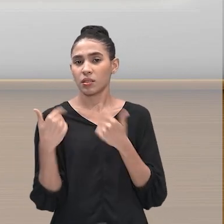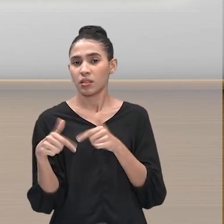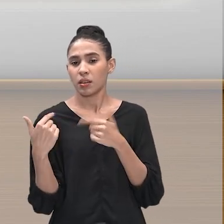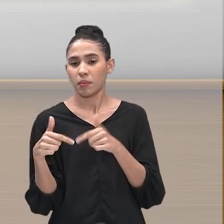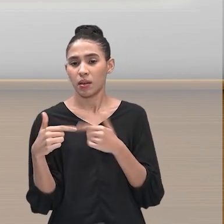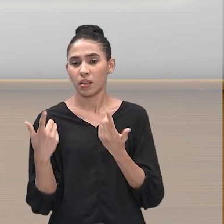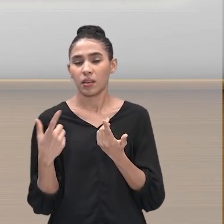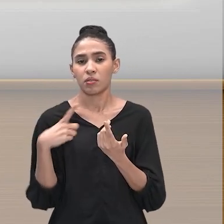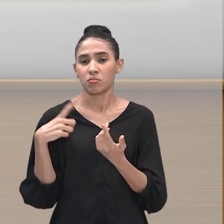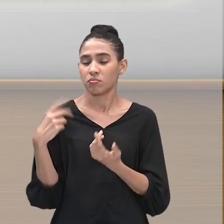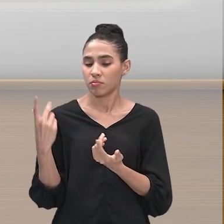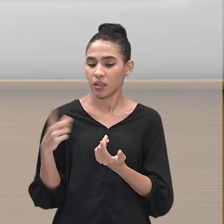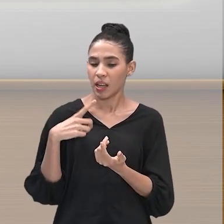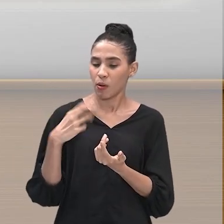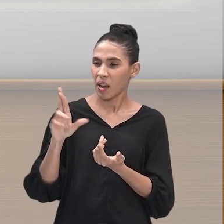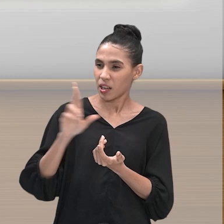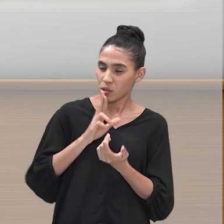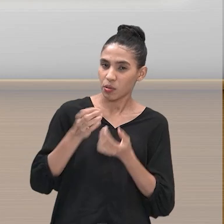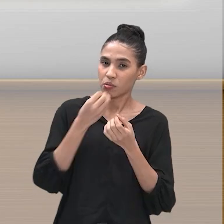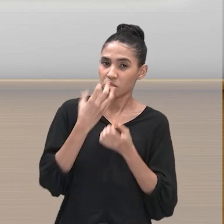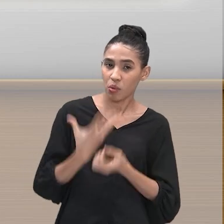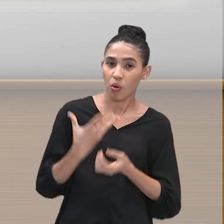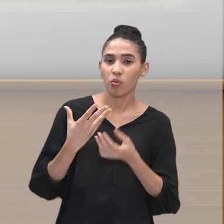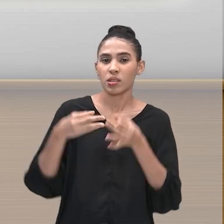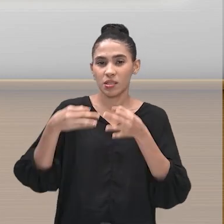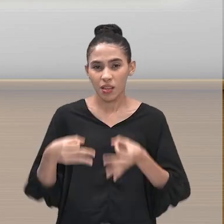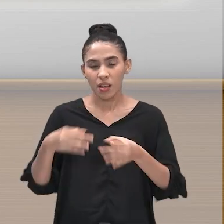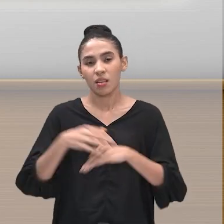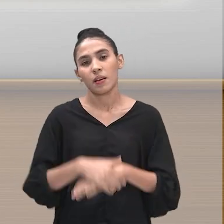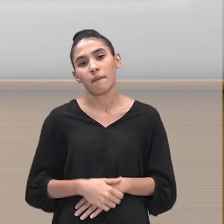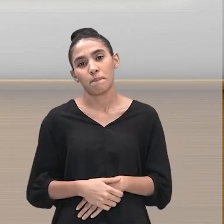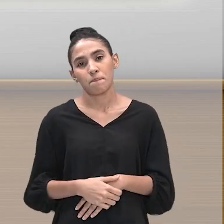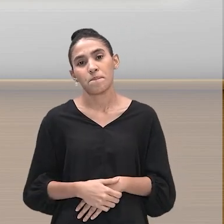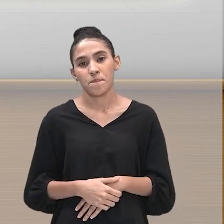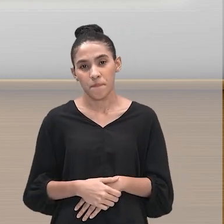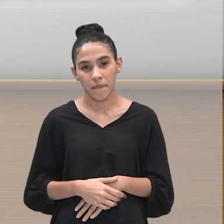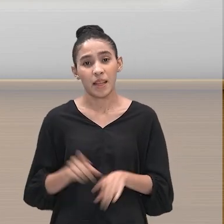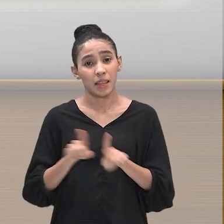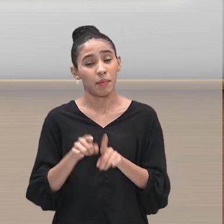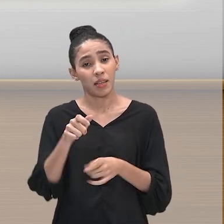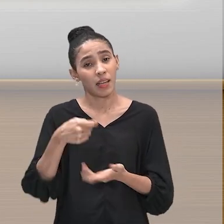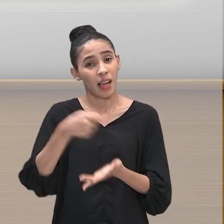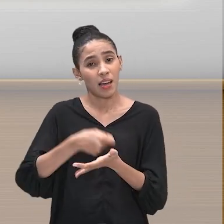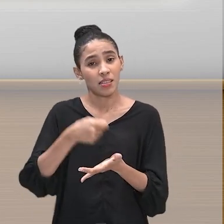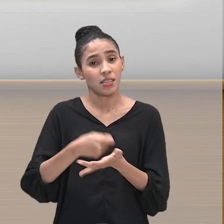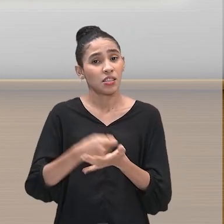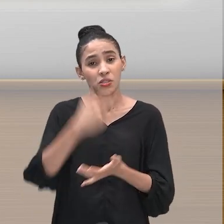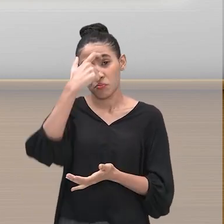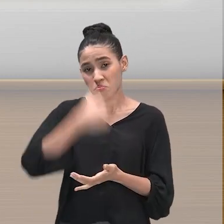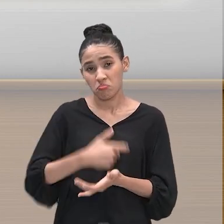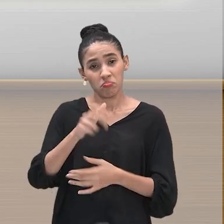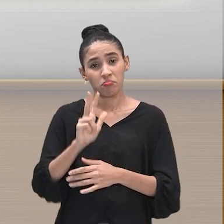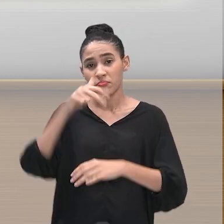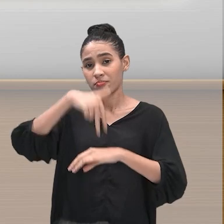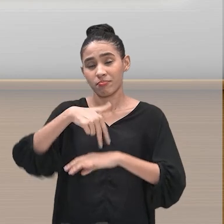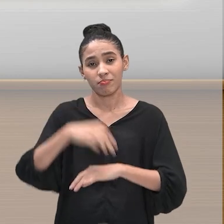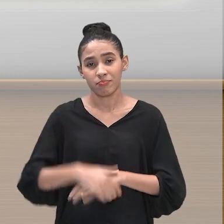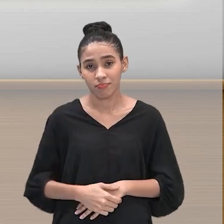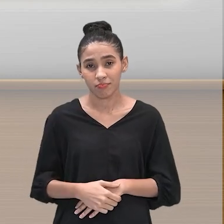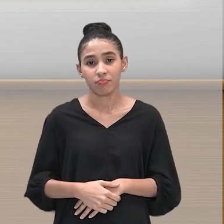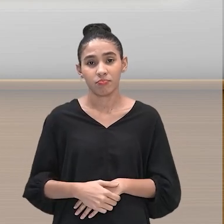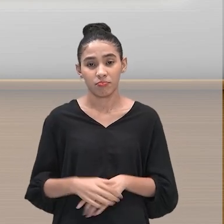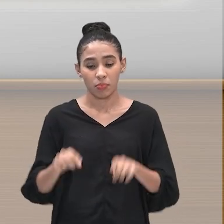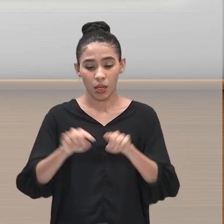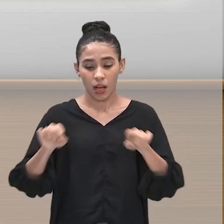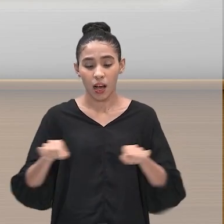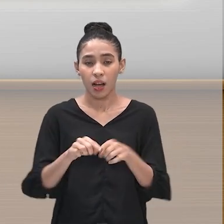ter resultados em uma determinada situação, isso vai te exigir um determinado protagonismo dentro